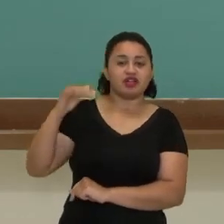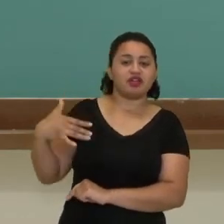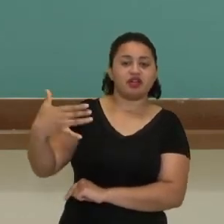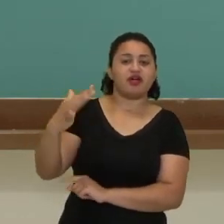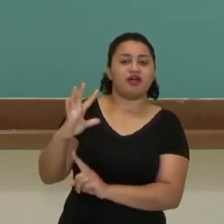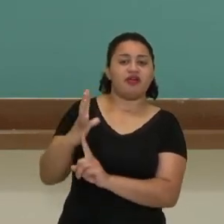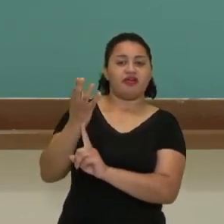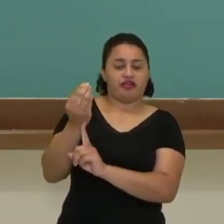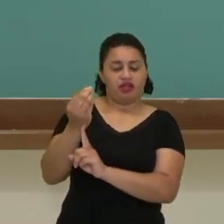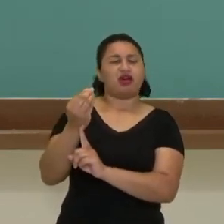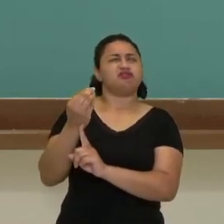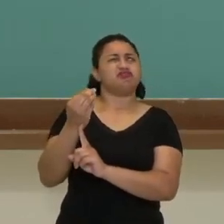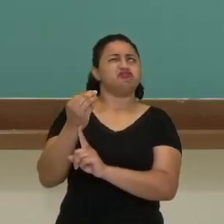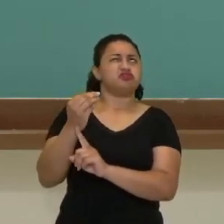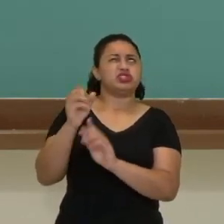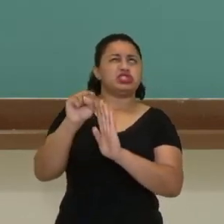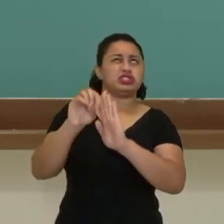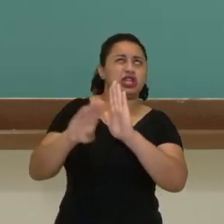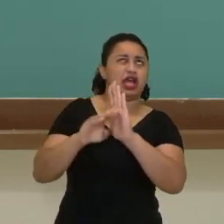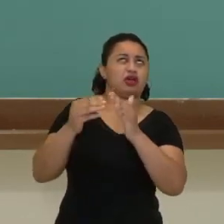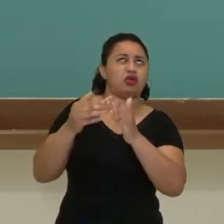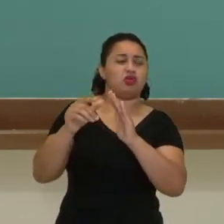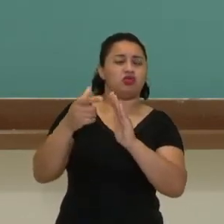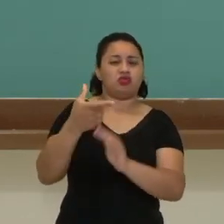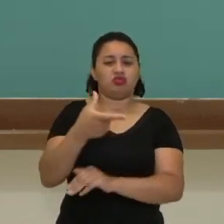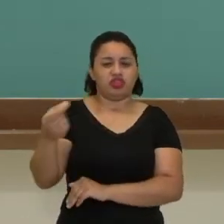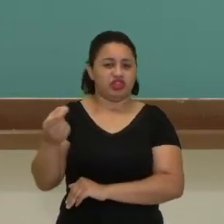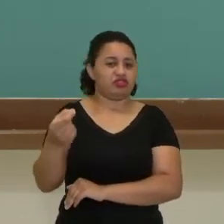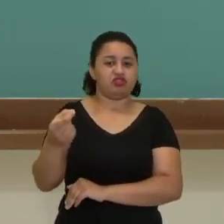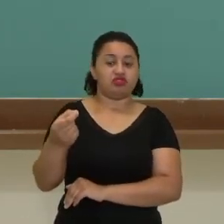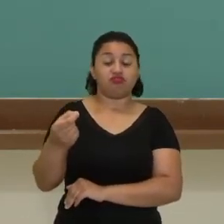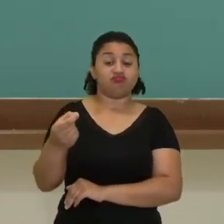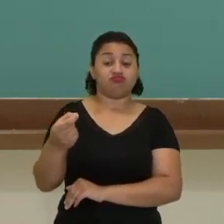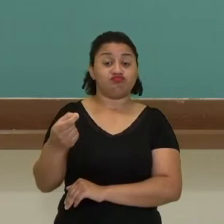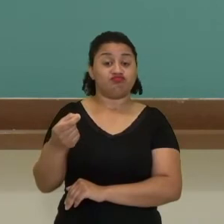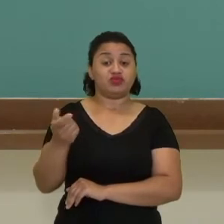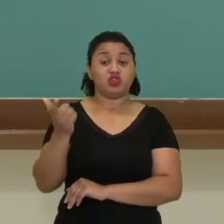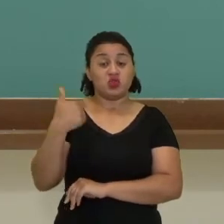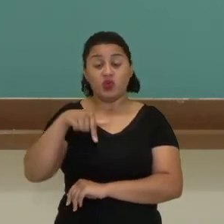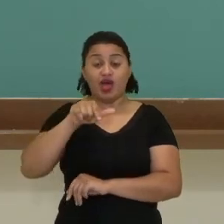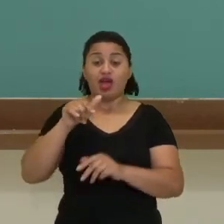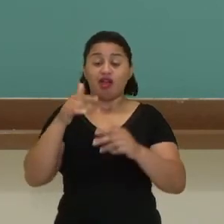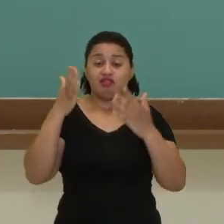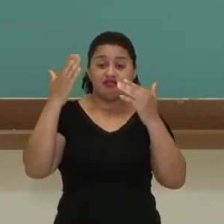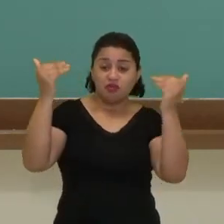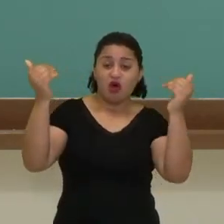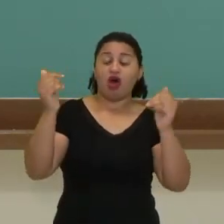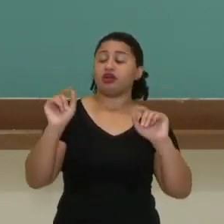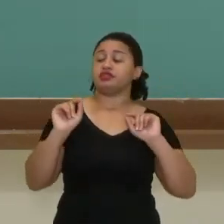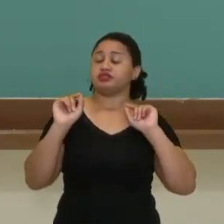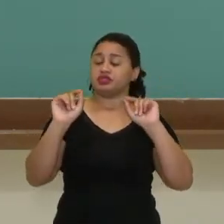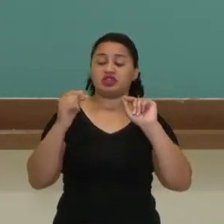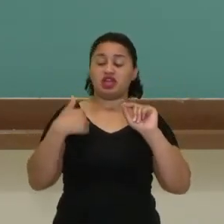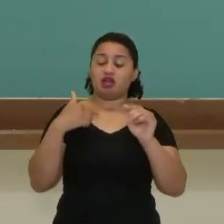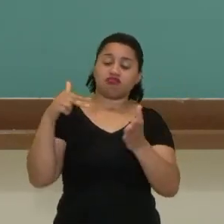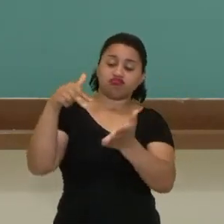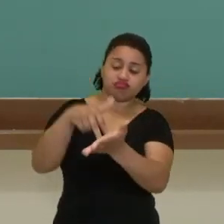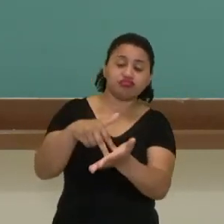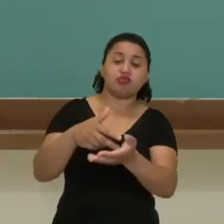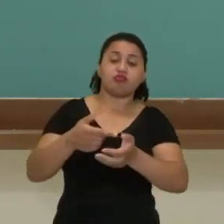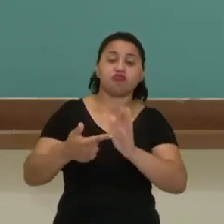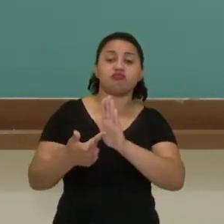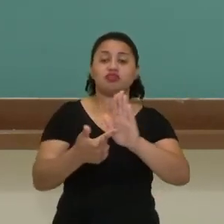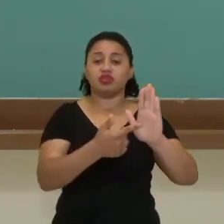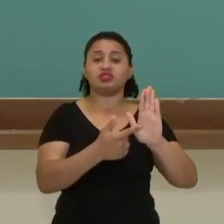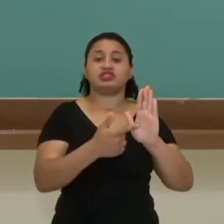século passado, até metade do século XX, não tiveram tanto espaço de fala, tanto espaço para poder mostrar